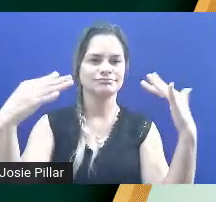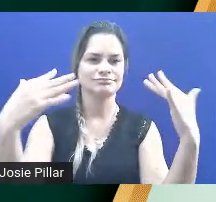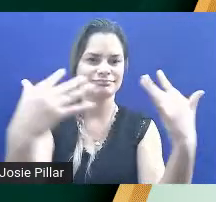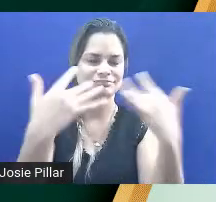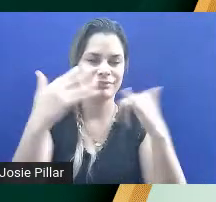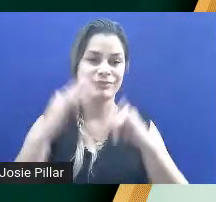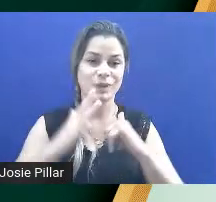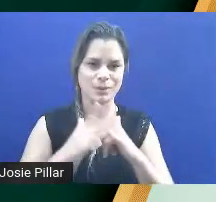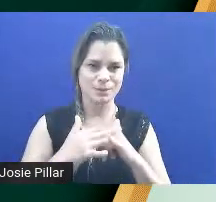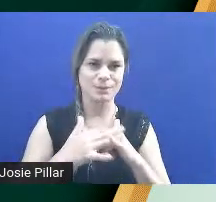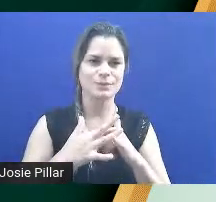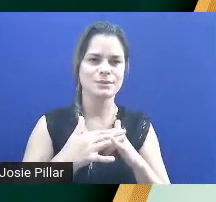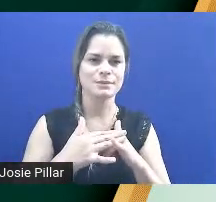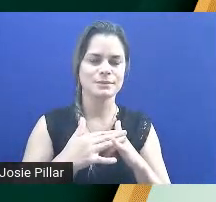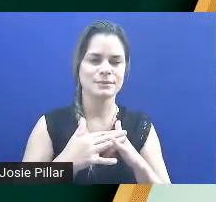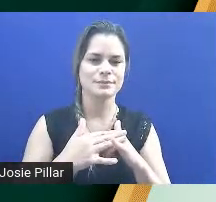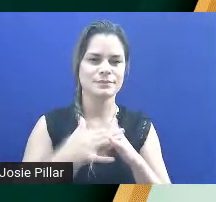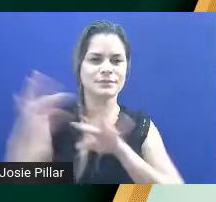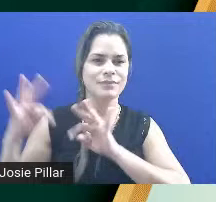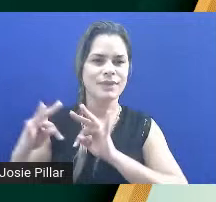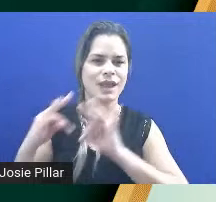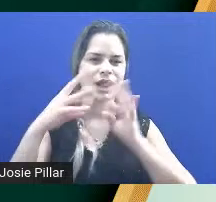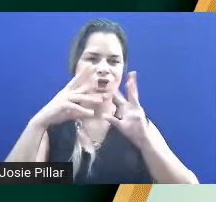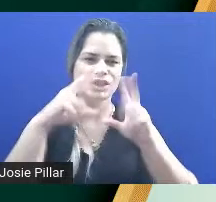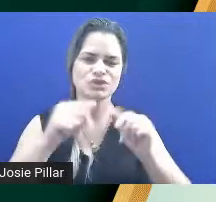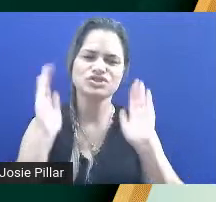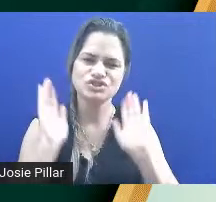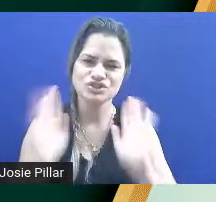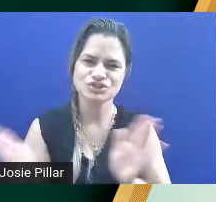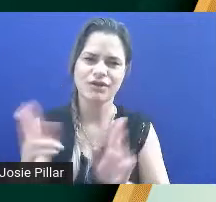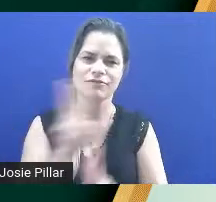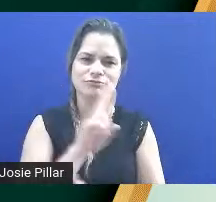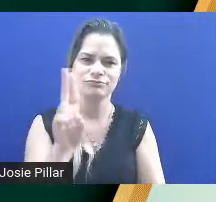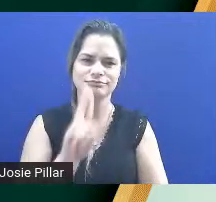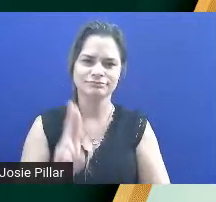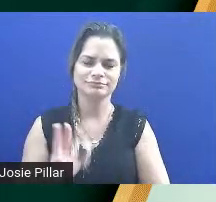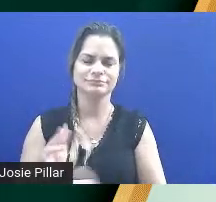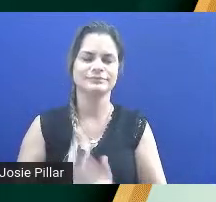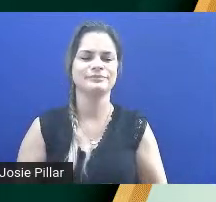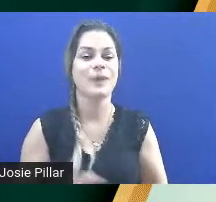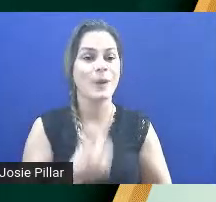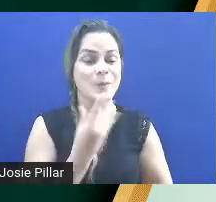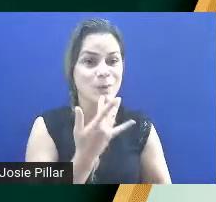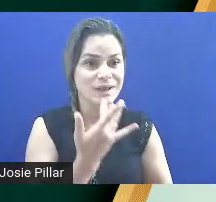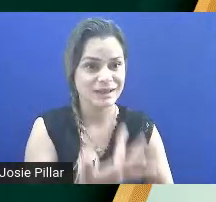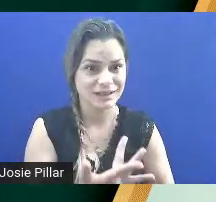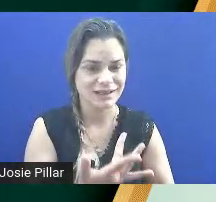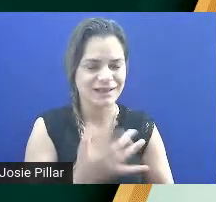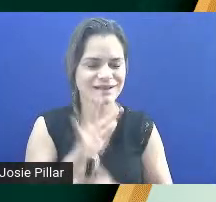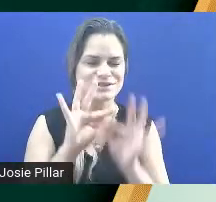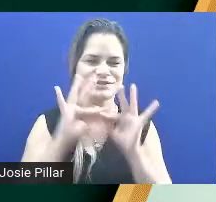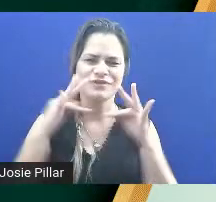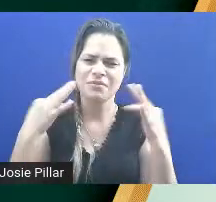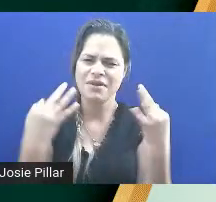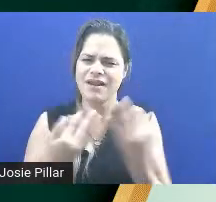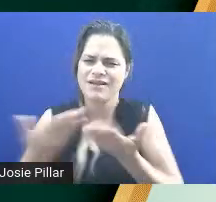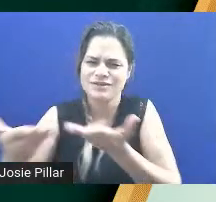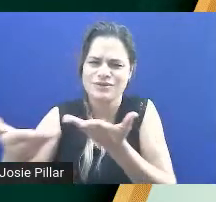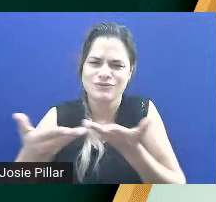YouTube, a todos aqueles já nominados, boa tarde, familiares,